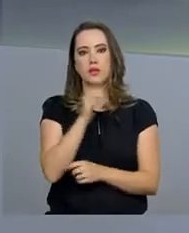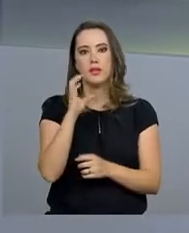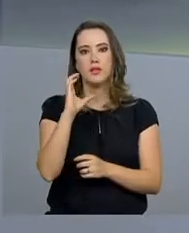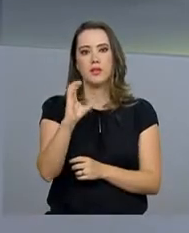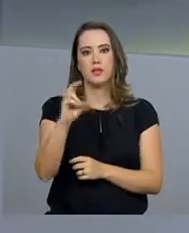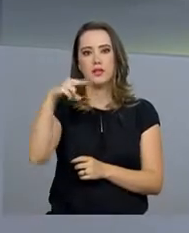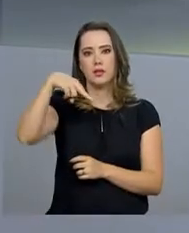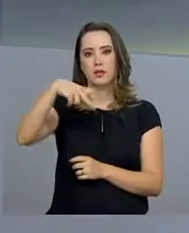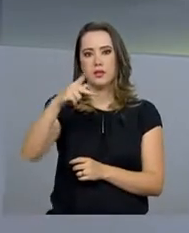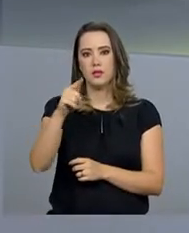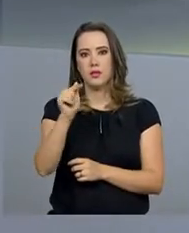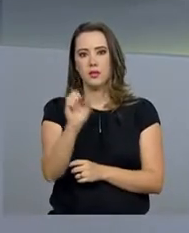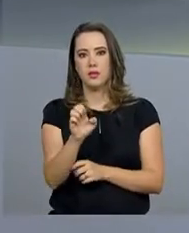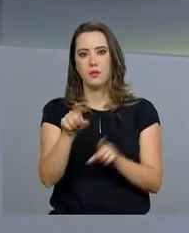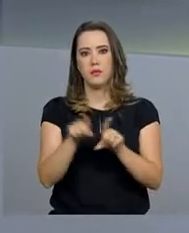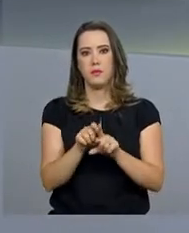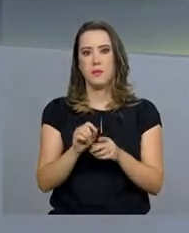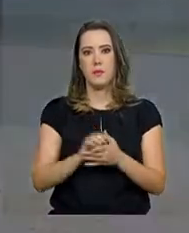nas Ciências Exatas.